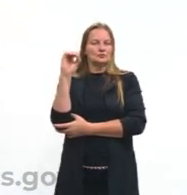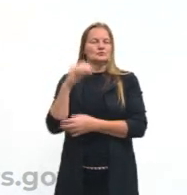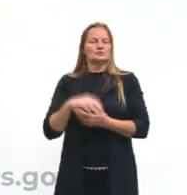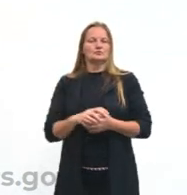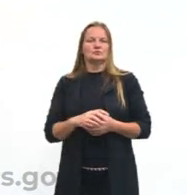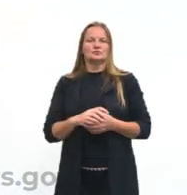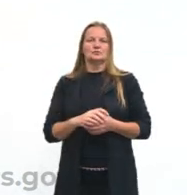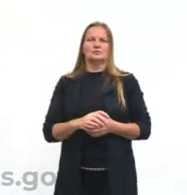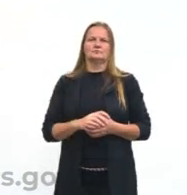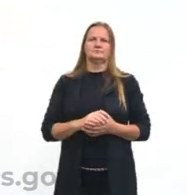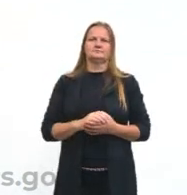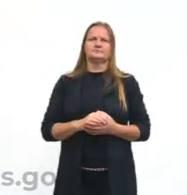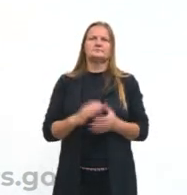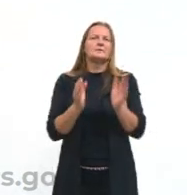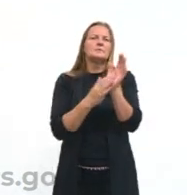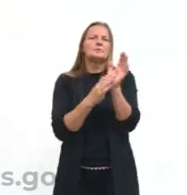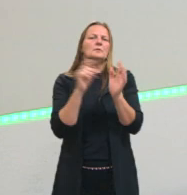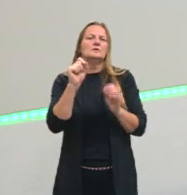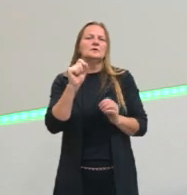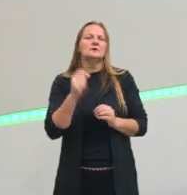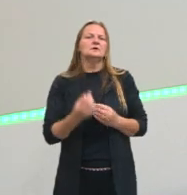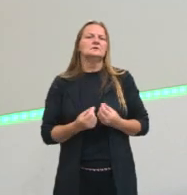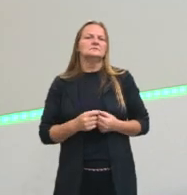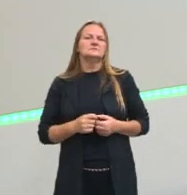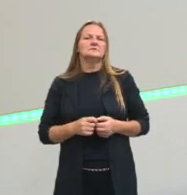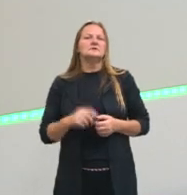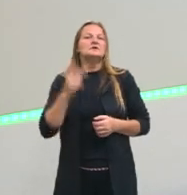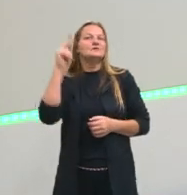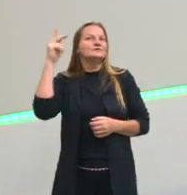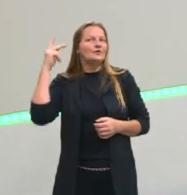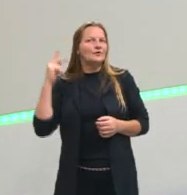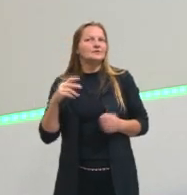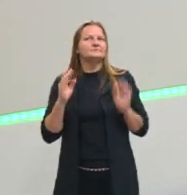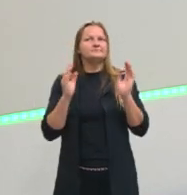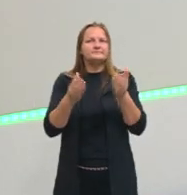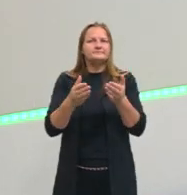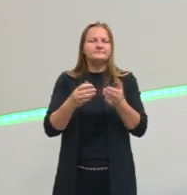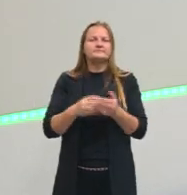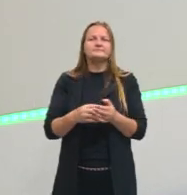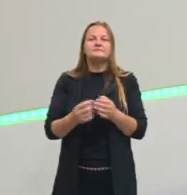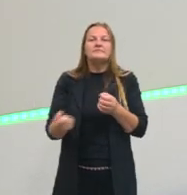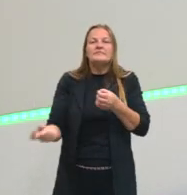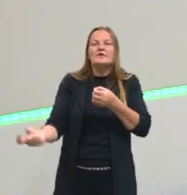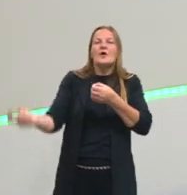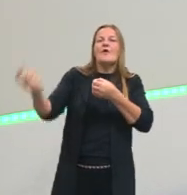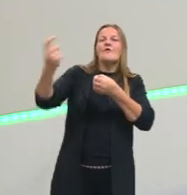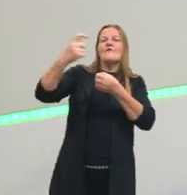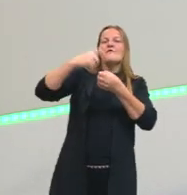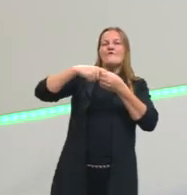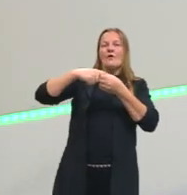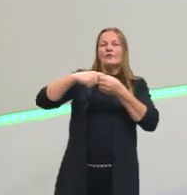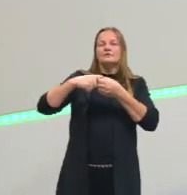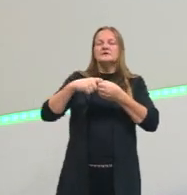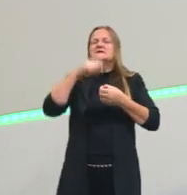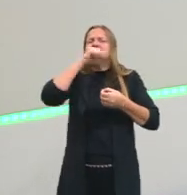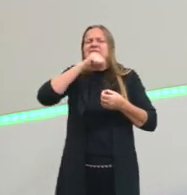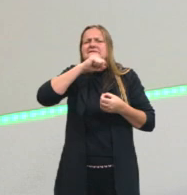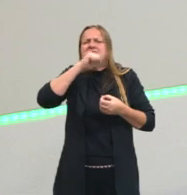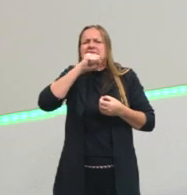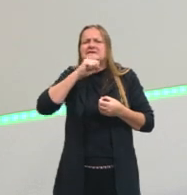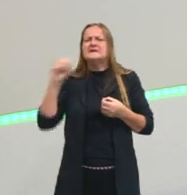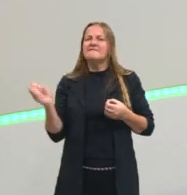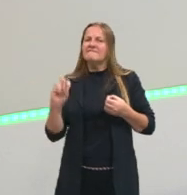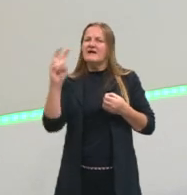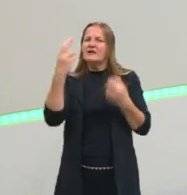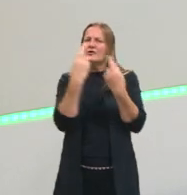Qual é a proposta da Renascença renascimento a gente havia essa história né renascimento uma volta aos antigos valores greco-romanos